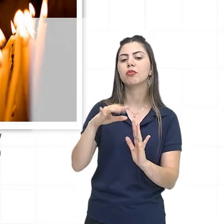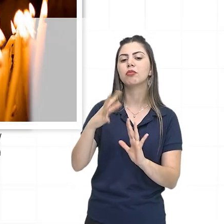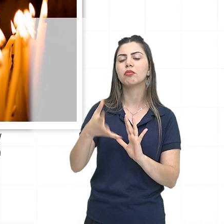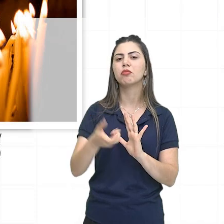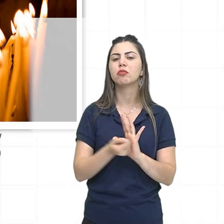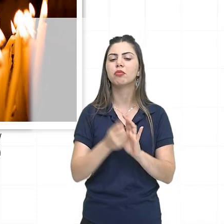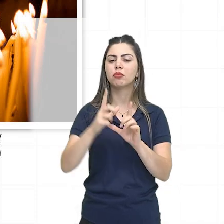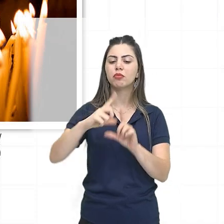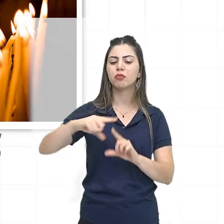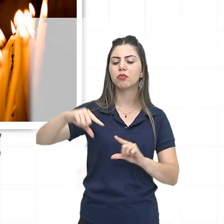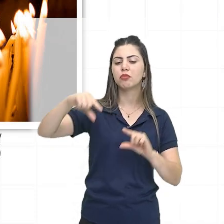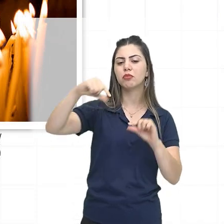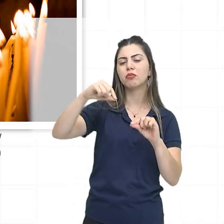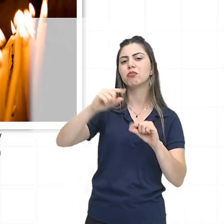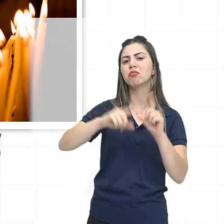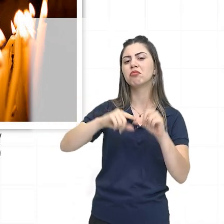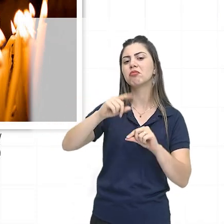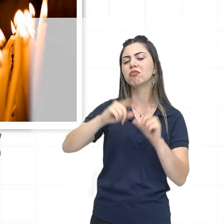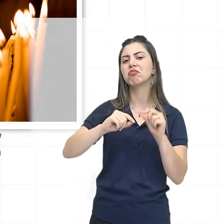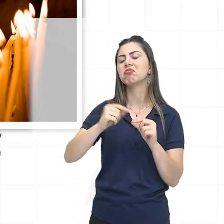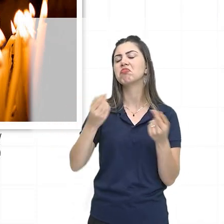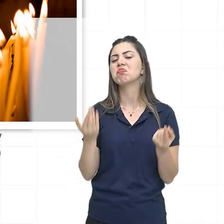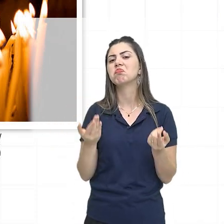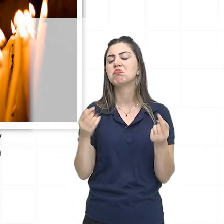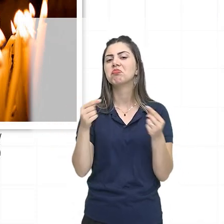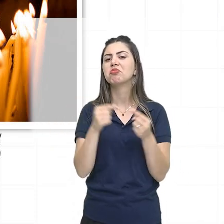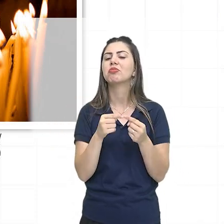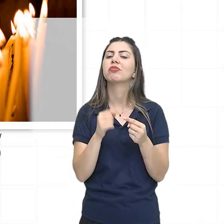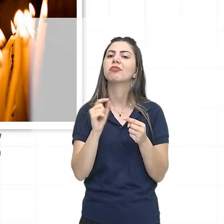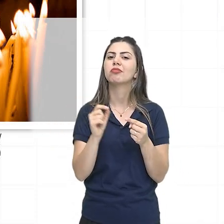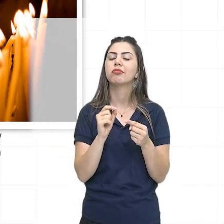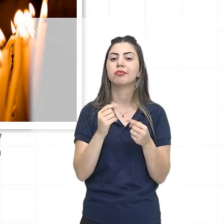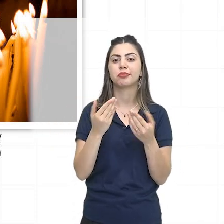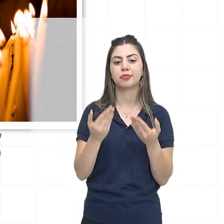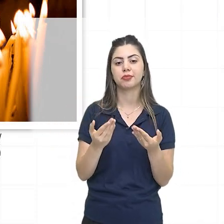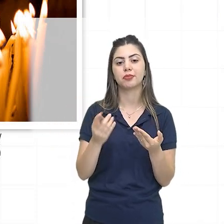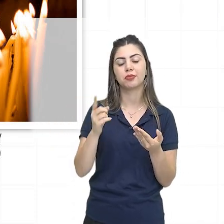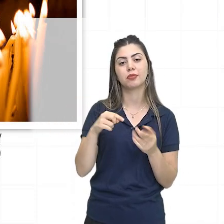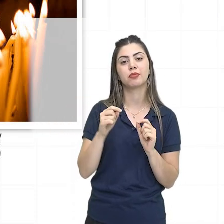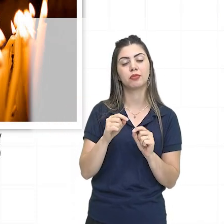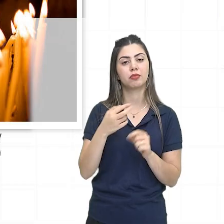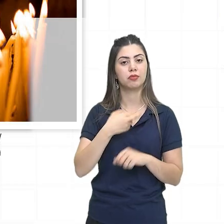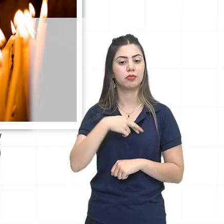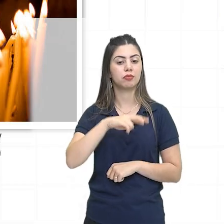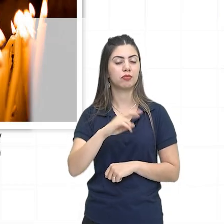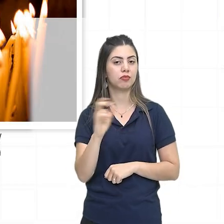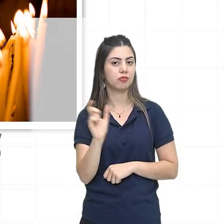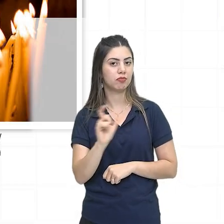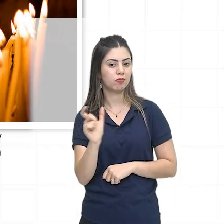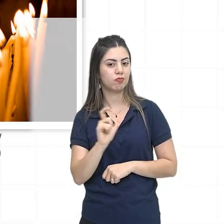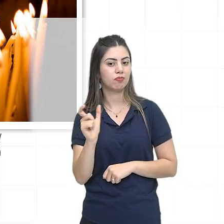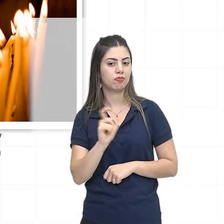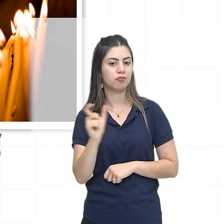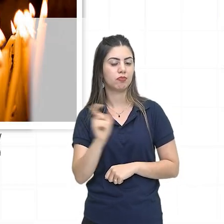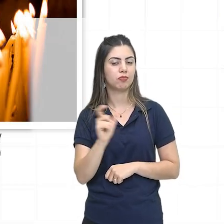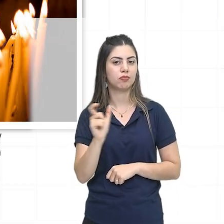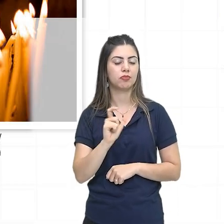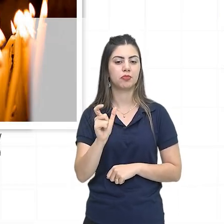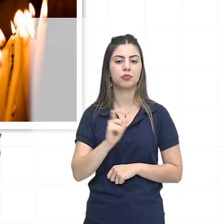lua crescente, que é um símbolo comumente usado pelo islamismo,